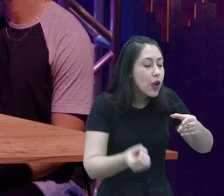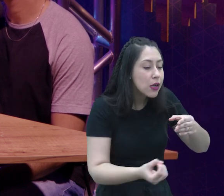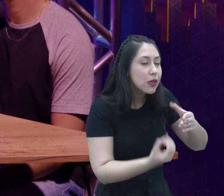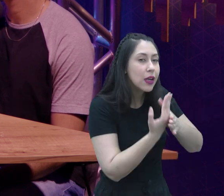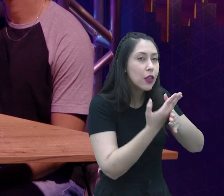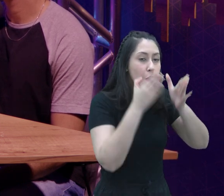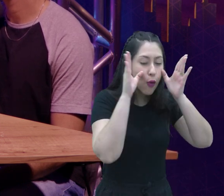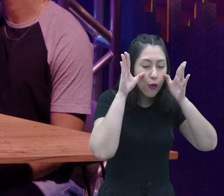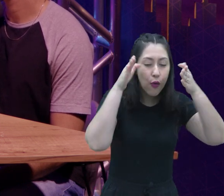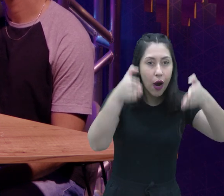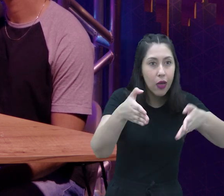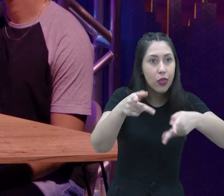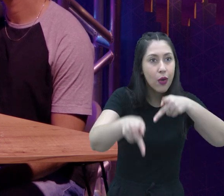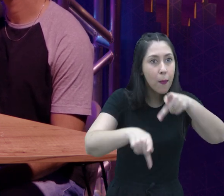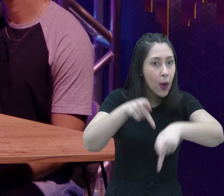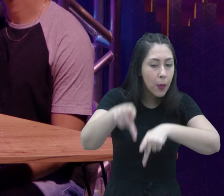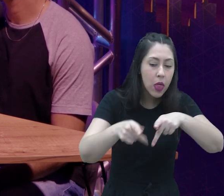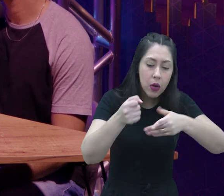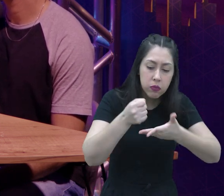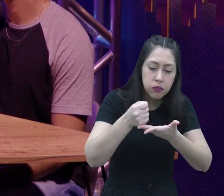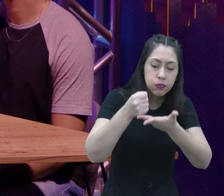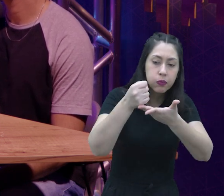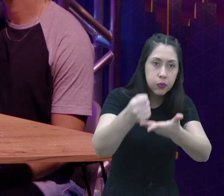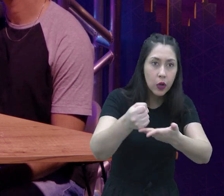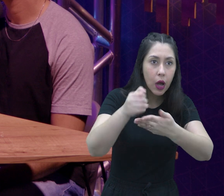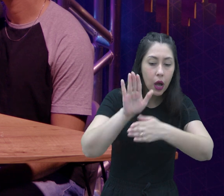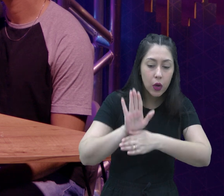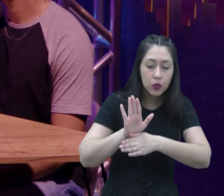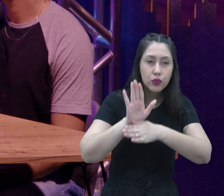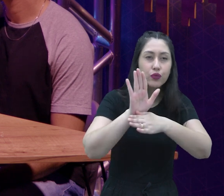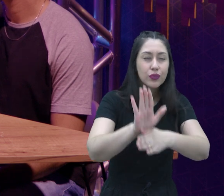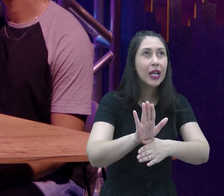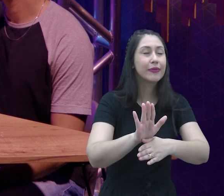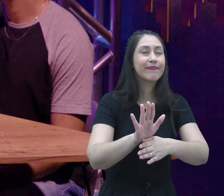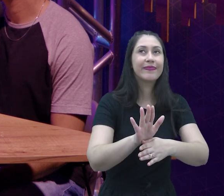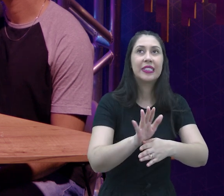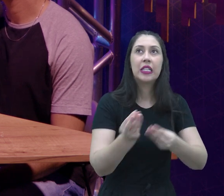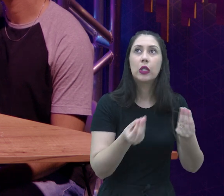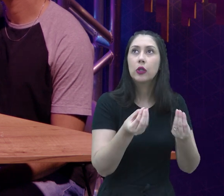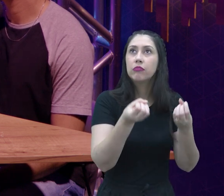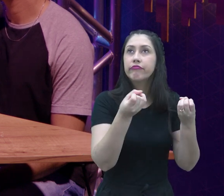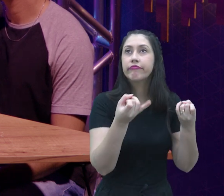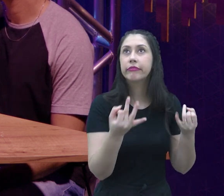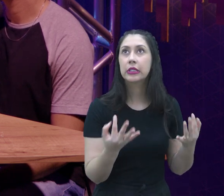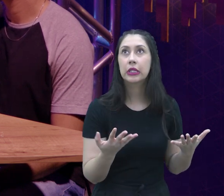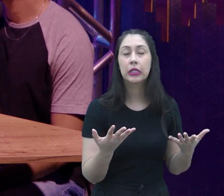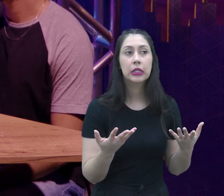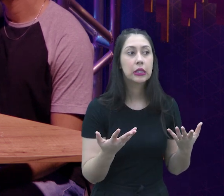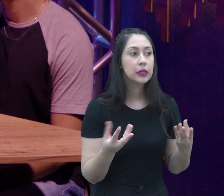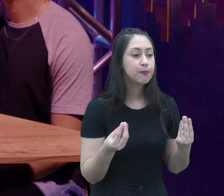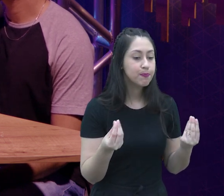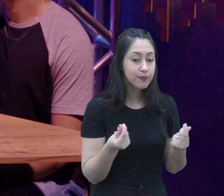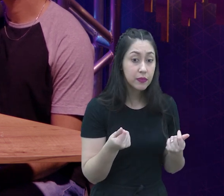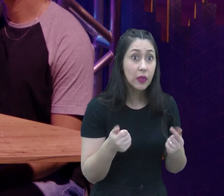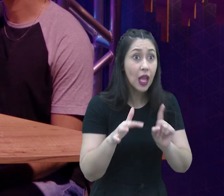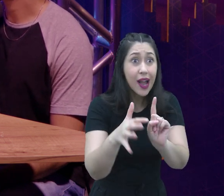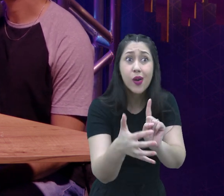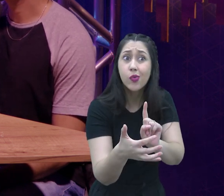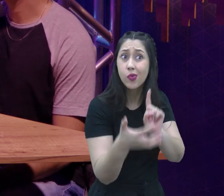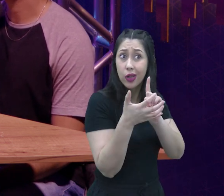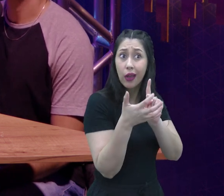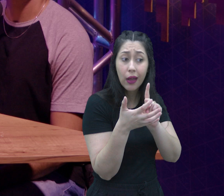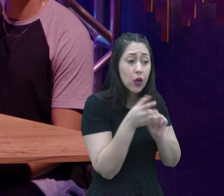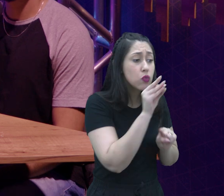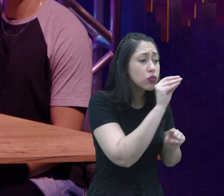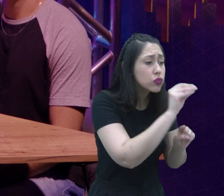a melhorar, né, de maneira a como é que eu posso dizer? A acolher todas